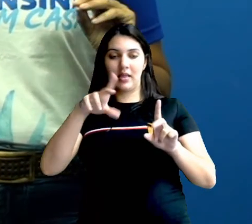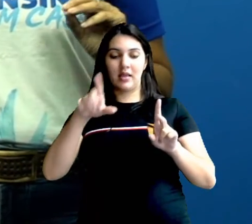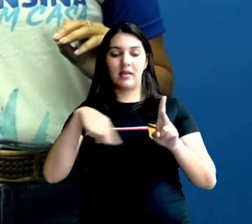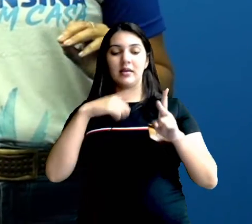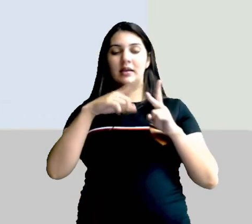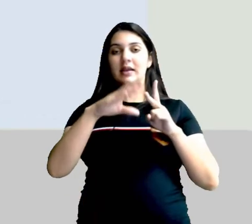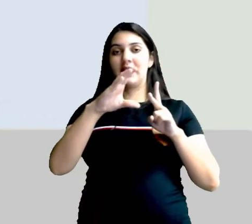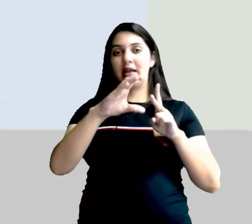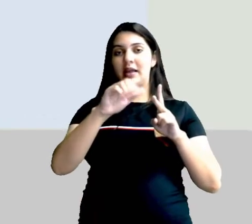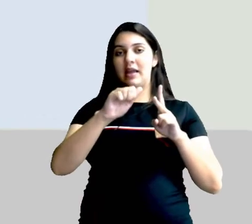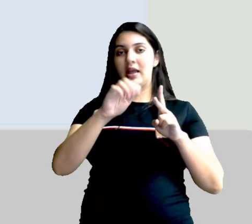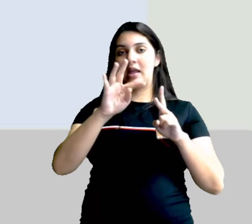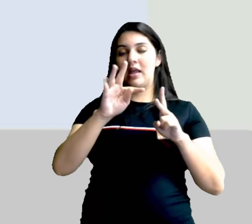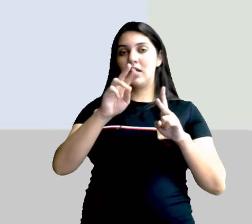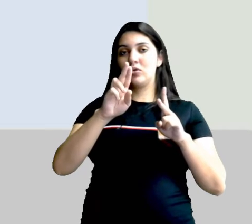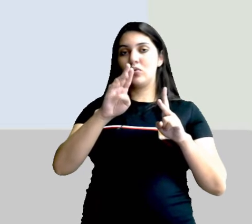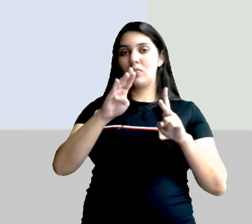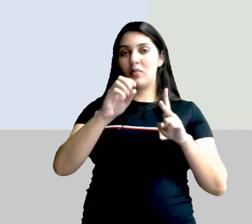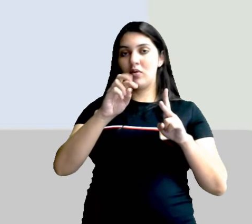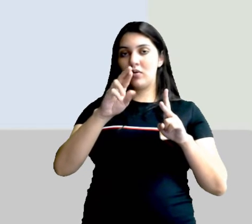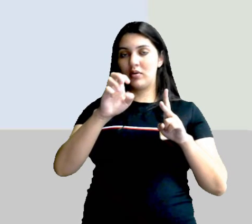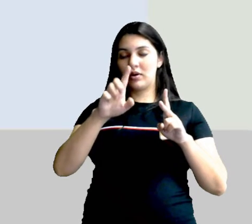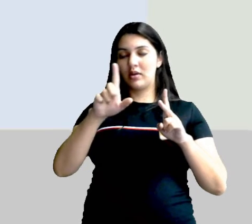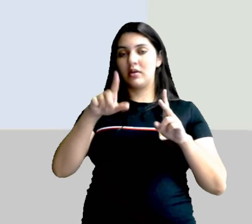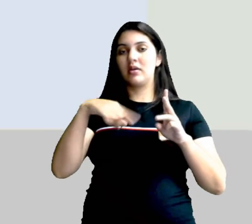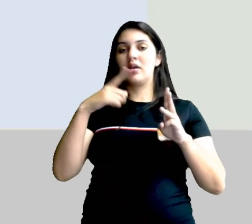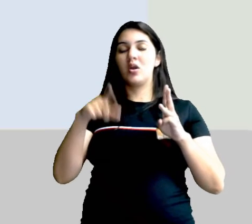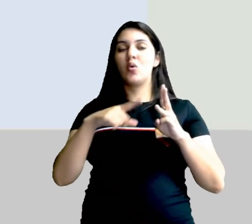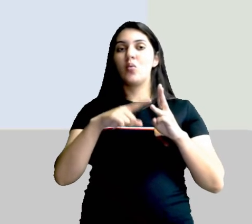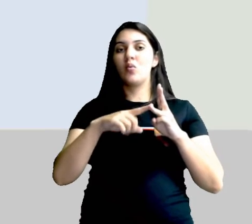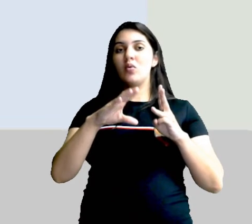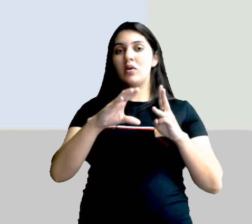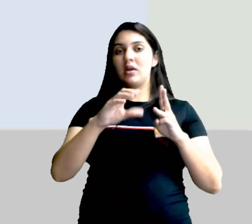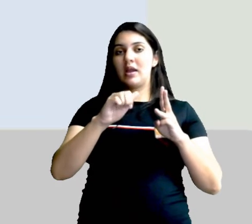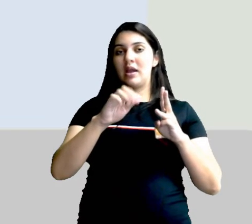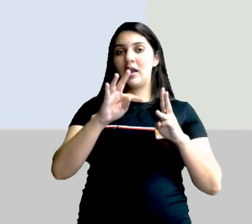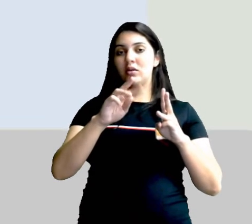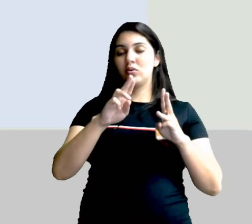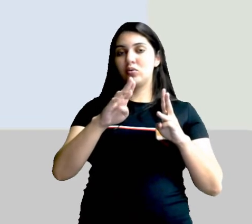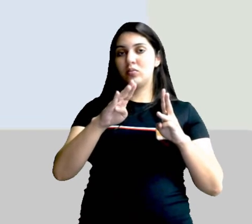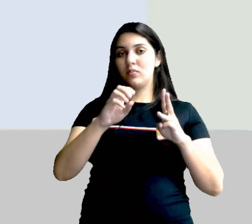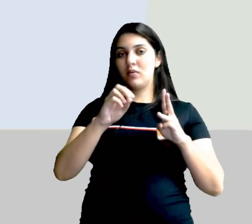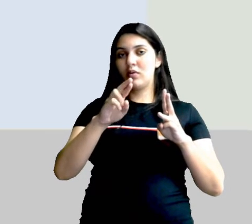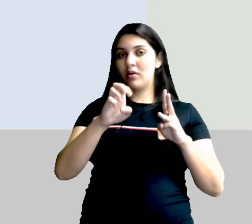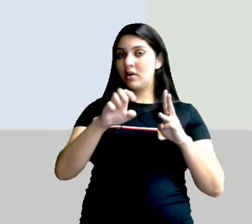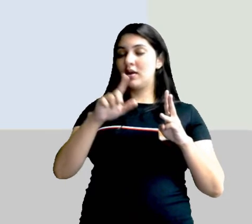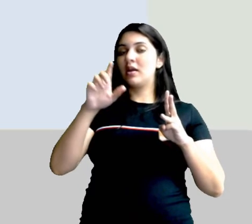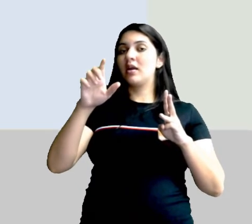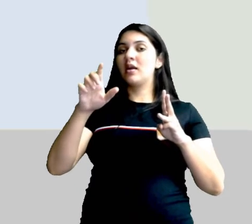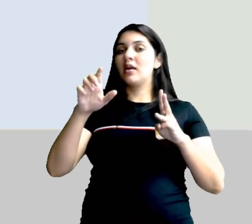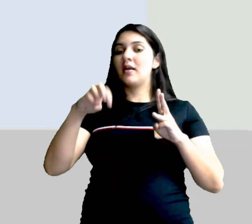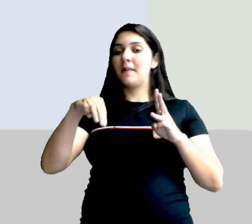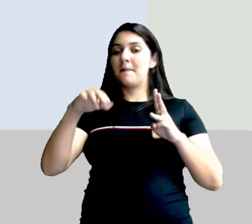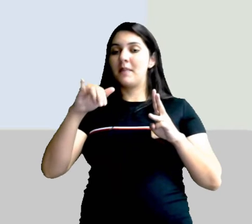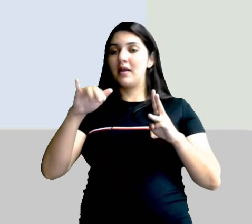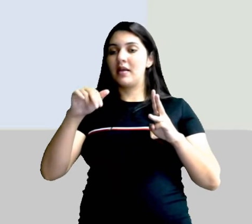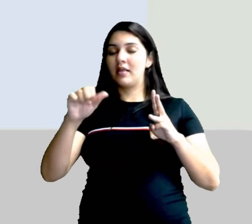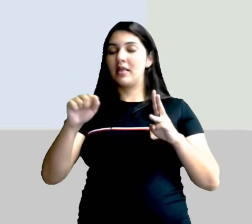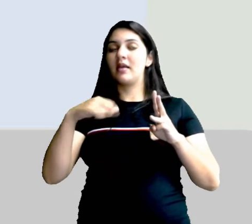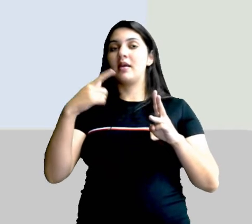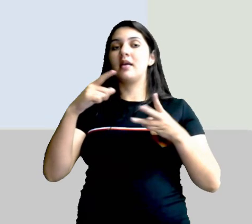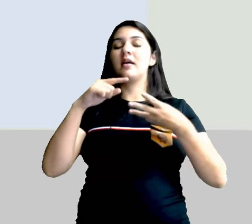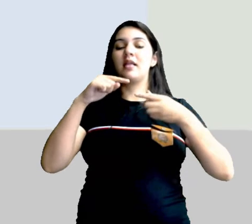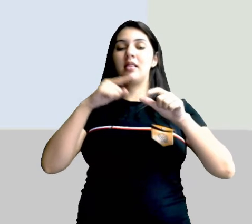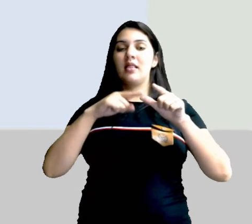Catuboré e Mania ou Catuboré e Mainá. E aí, o que é que vocês acham? Letra